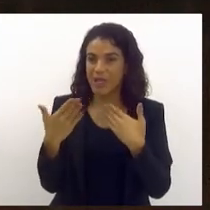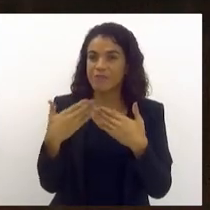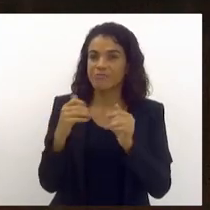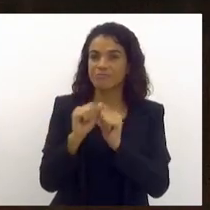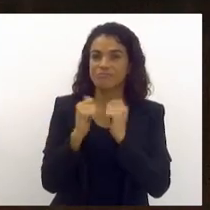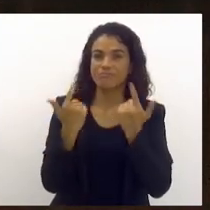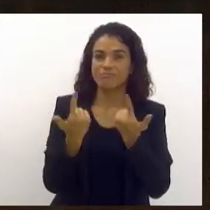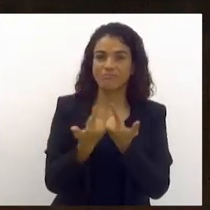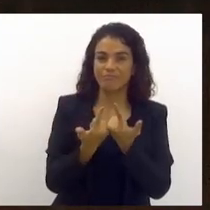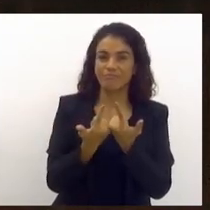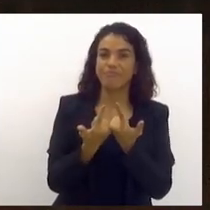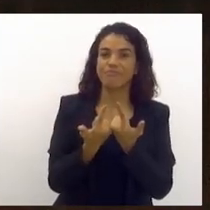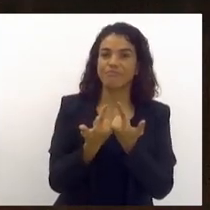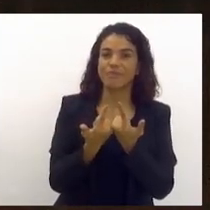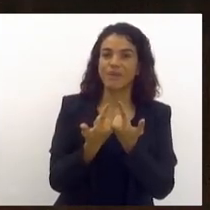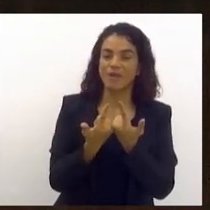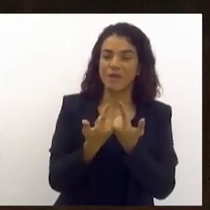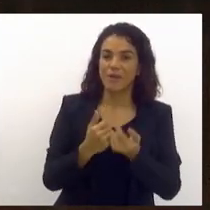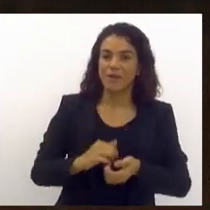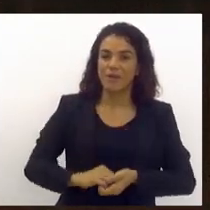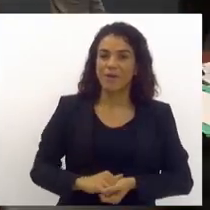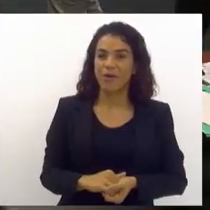ver o seu pleito prosperar.